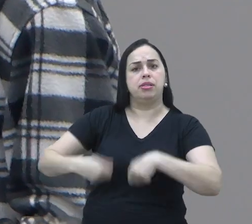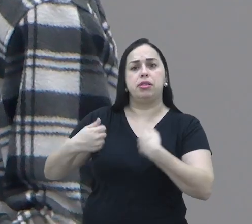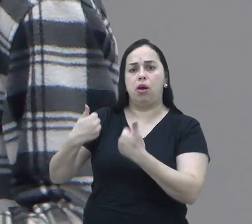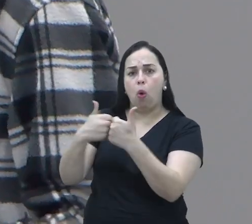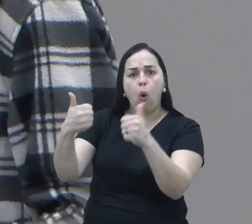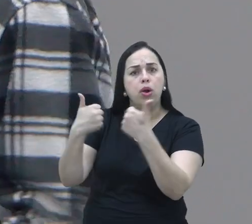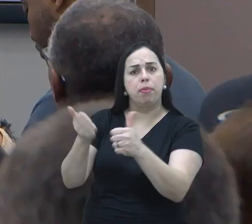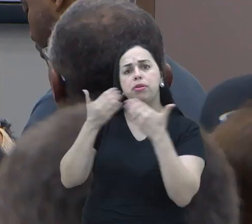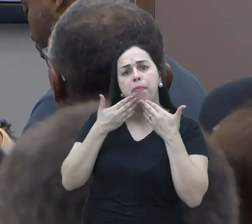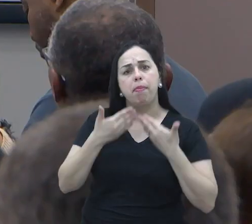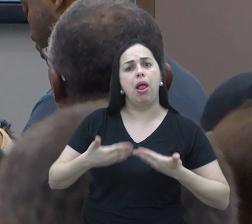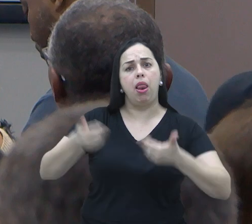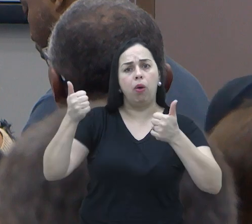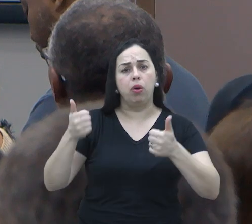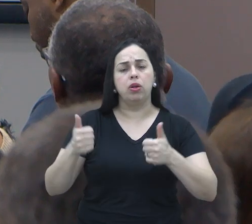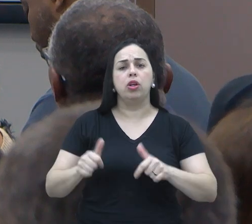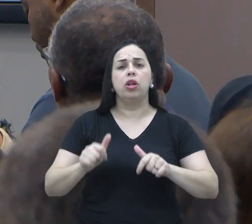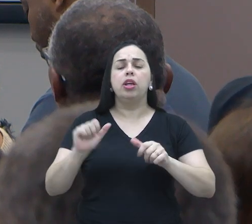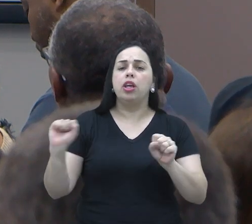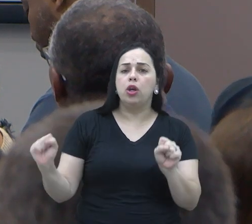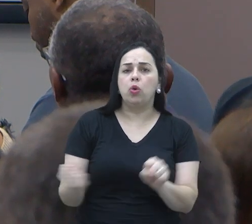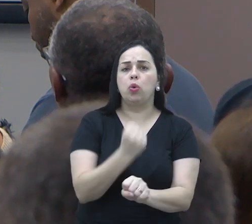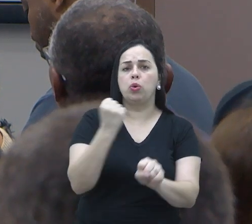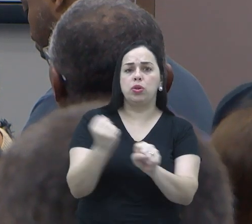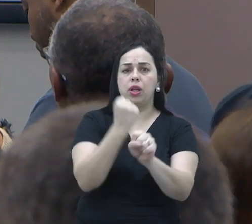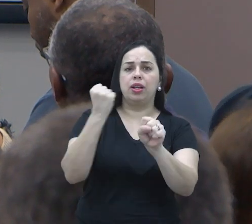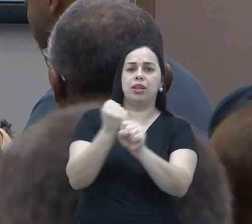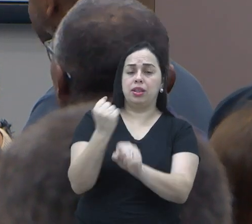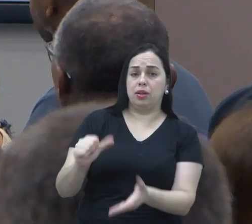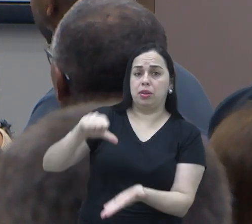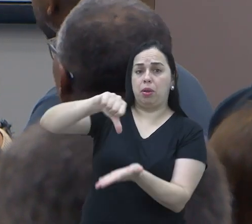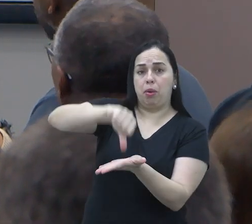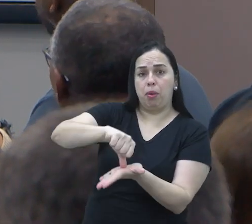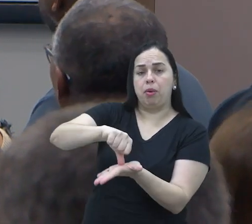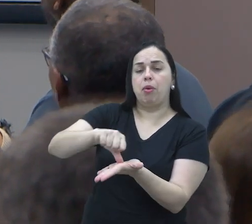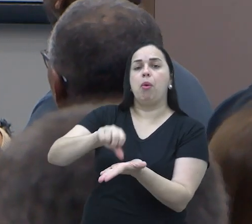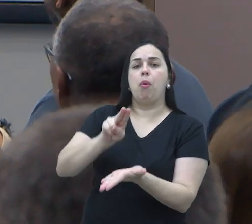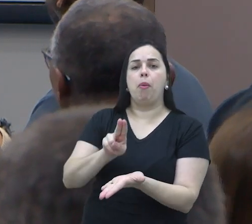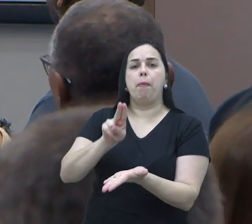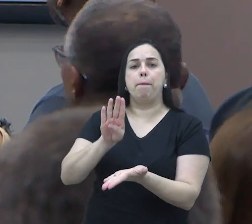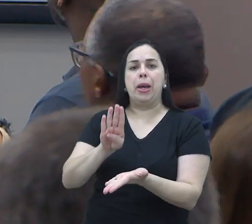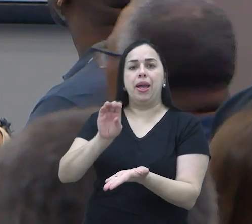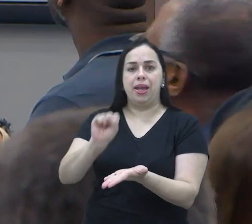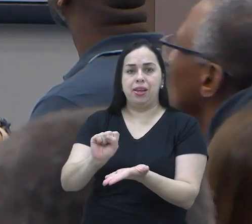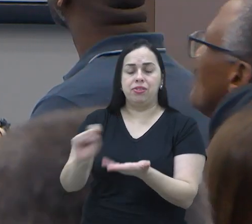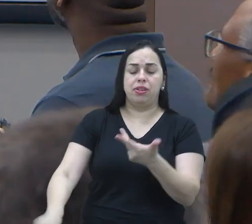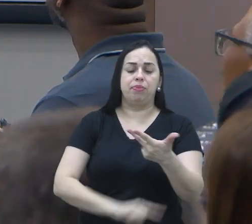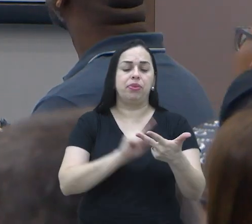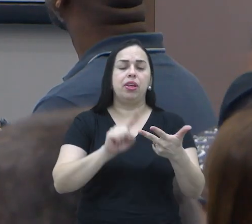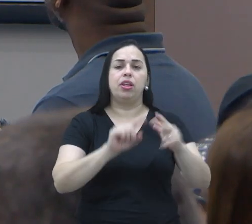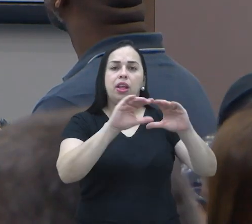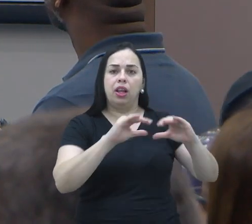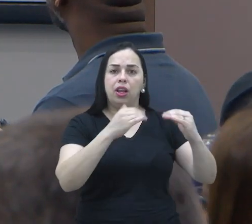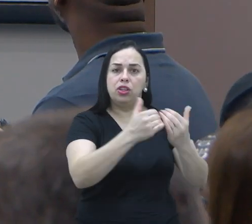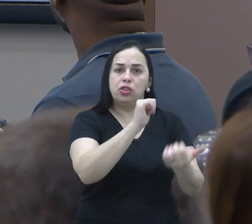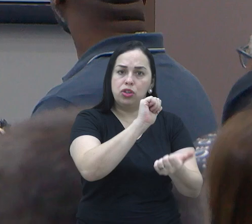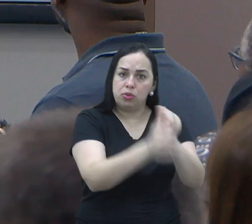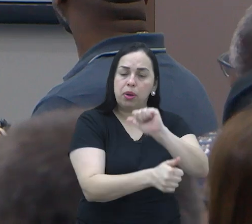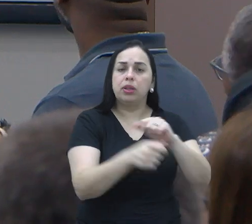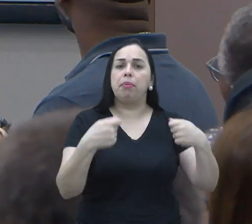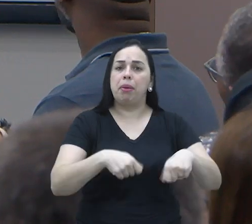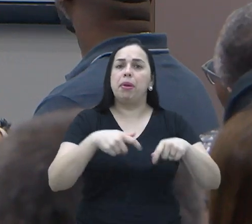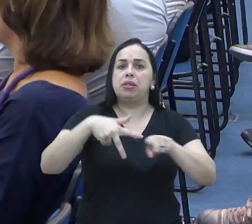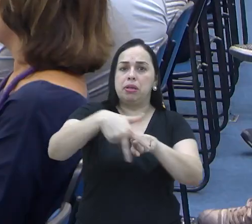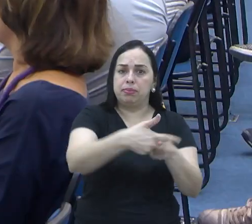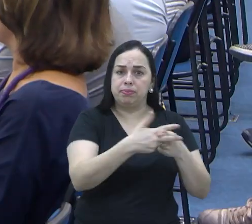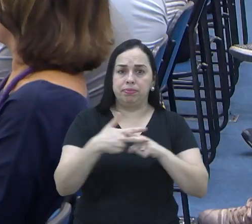ônibus da região, a construção de um postinho no Pinheirinho dos Palmares e reforma no Poliesportivo São Judas